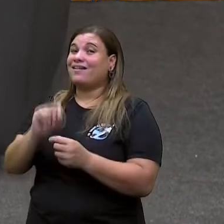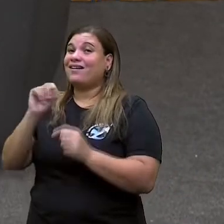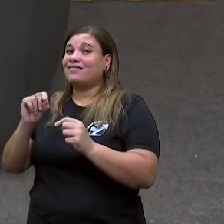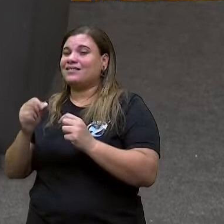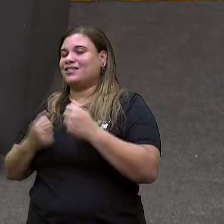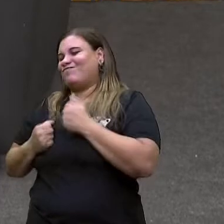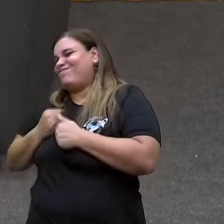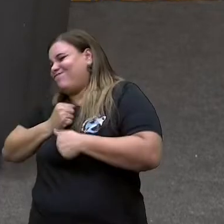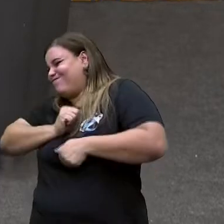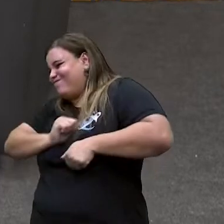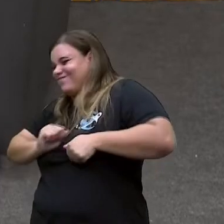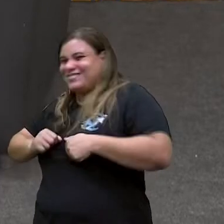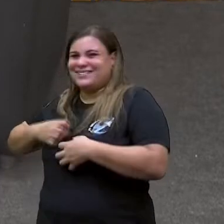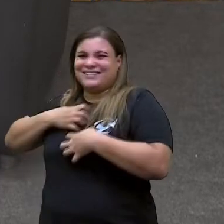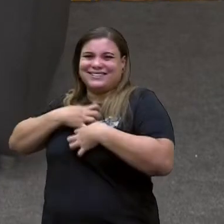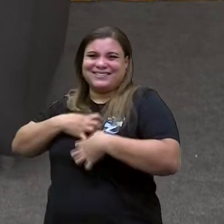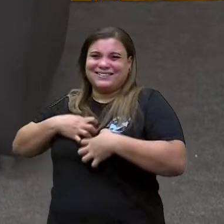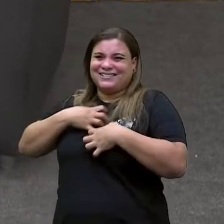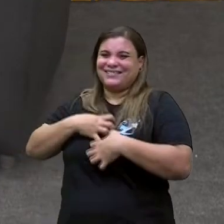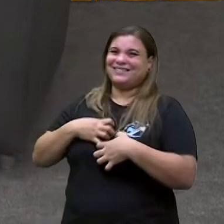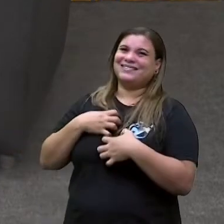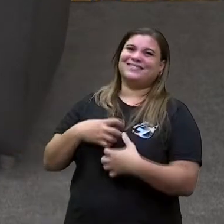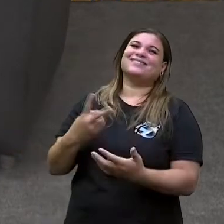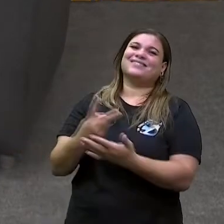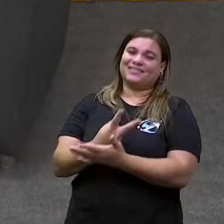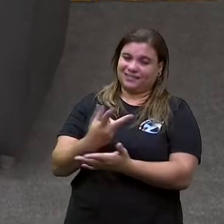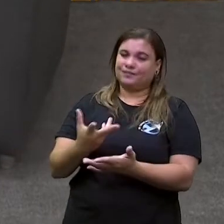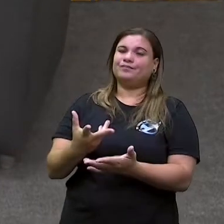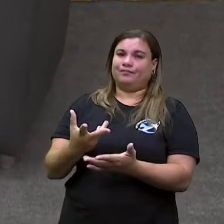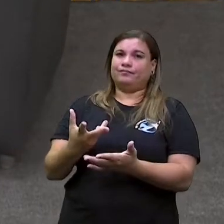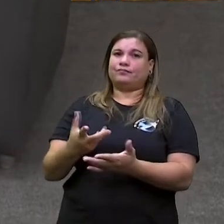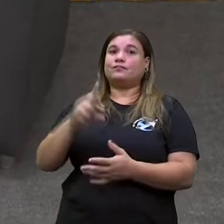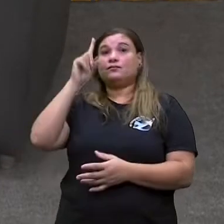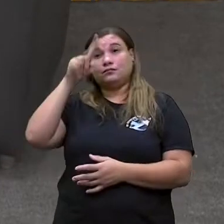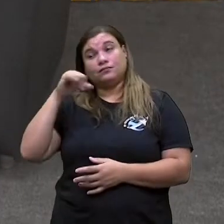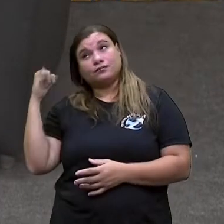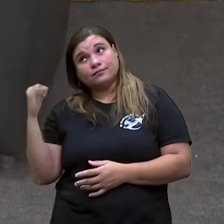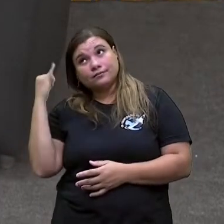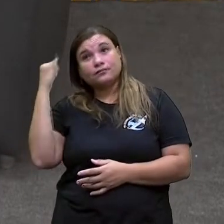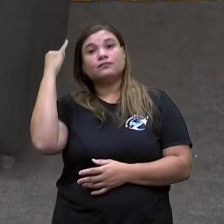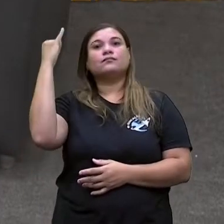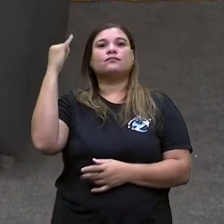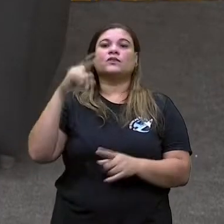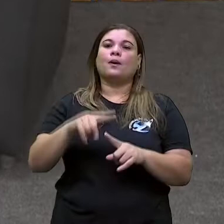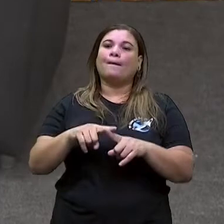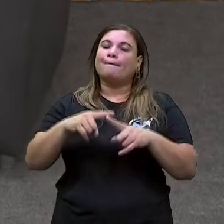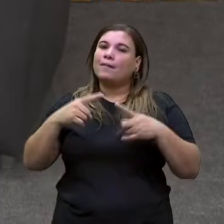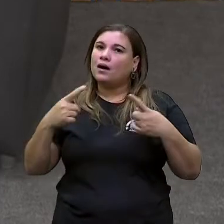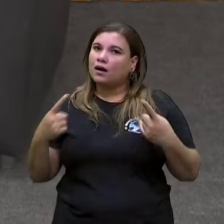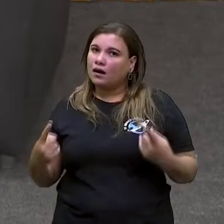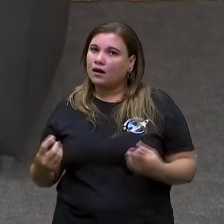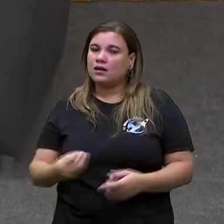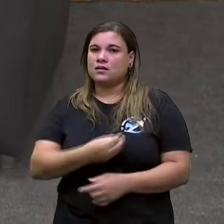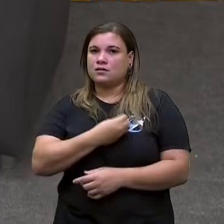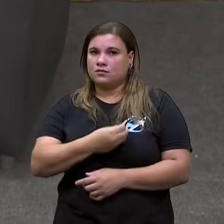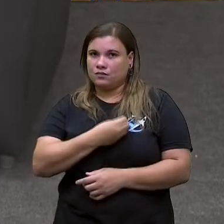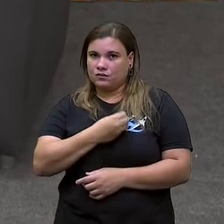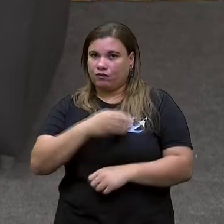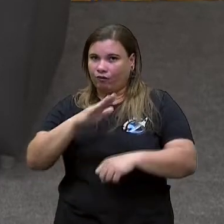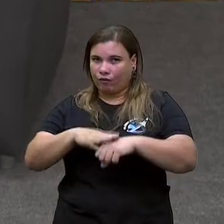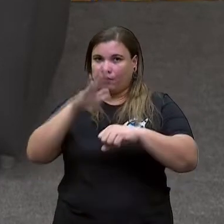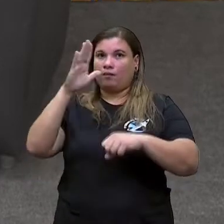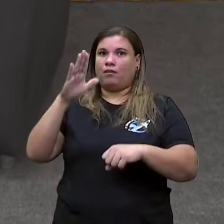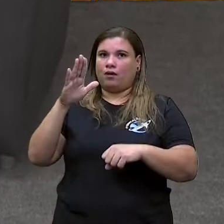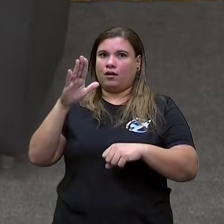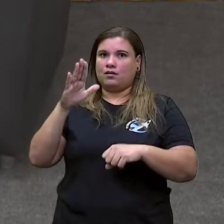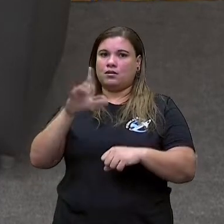a literária, tá? Tá, a outra é importante também, mas não tanto nesse sentido de longevidade quanto a leitura literária. É lógico que é importante